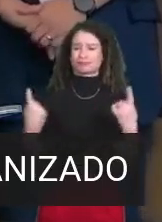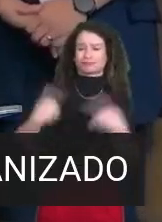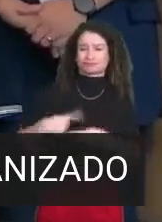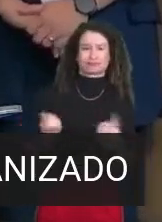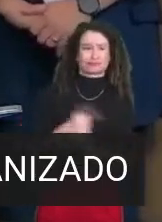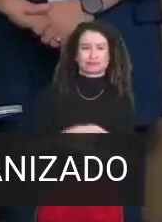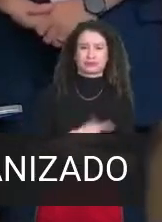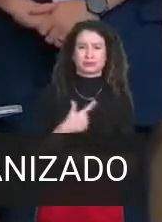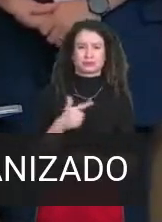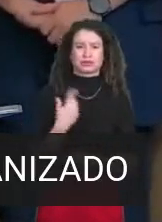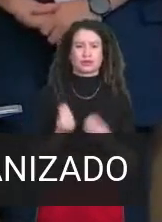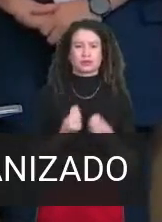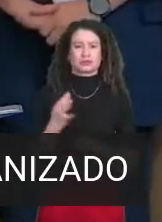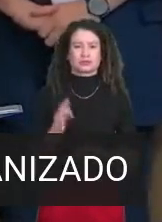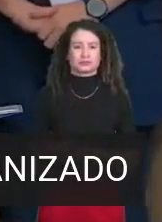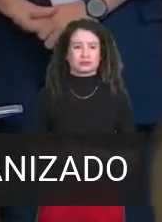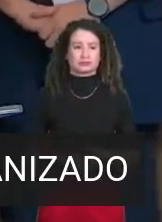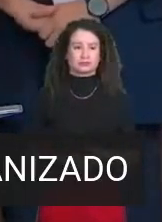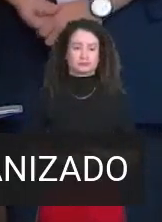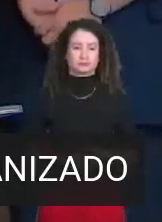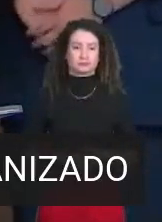Como, infelizmente, alguns acreditam.